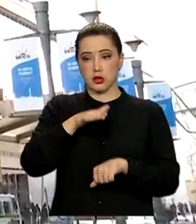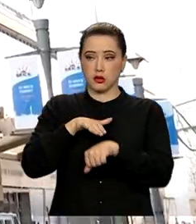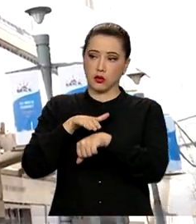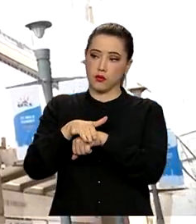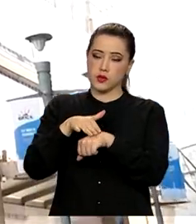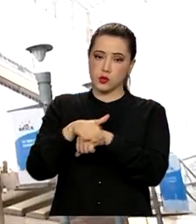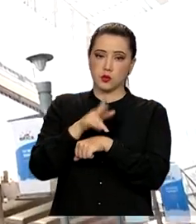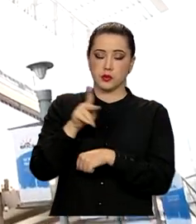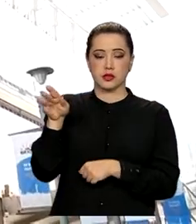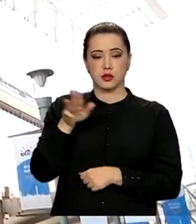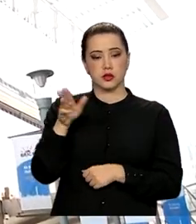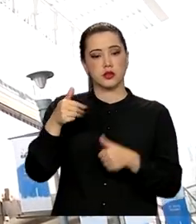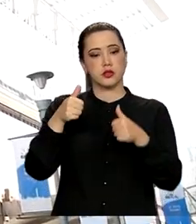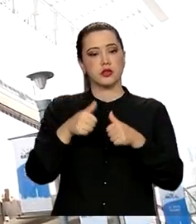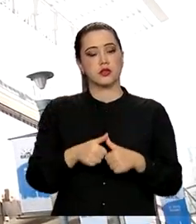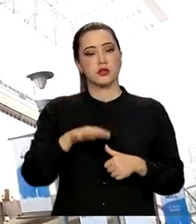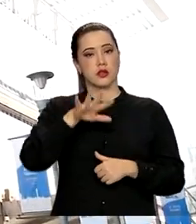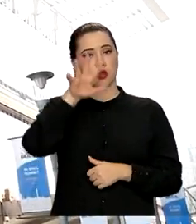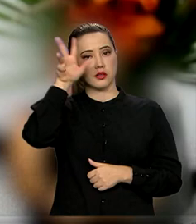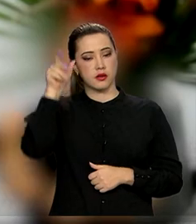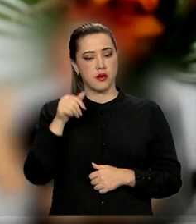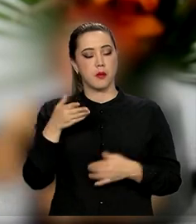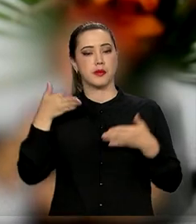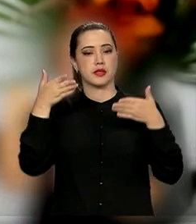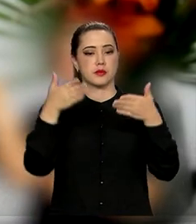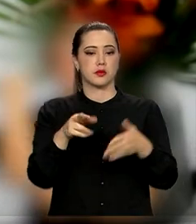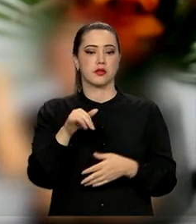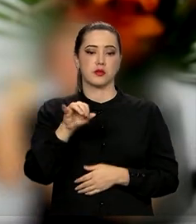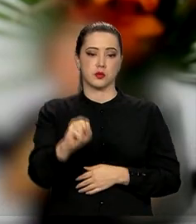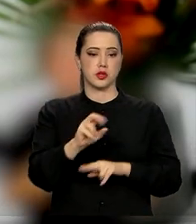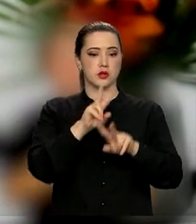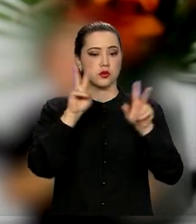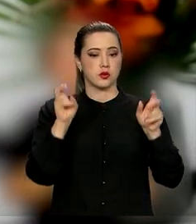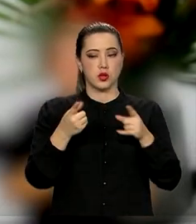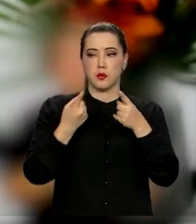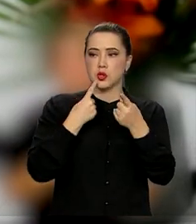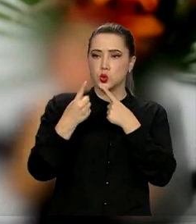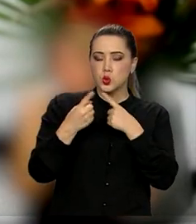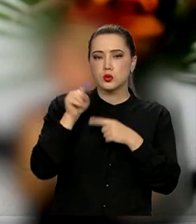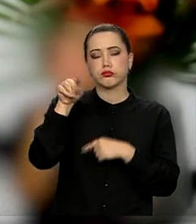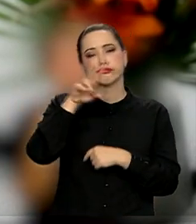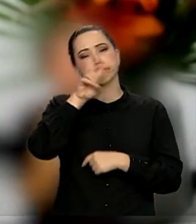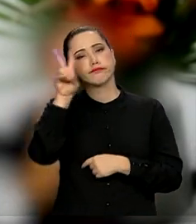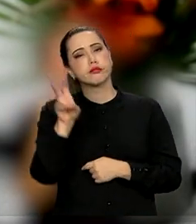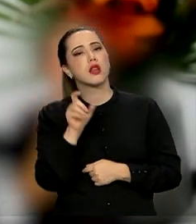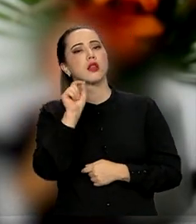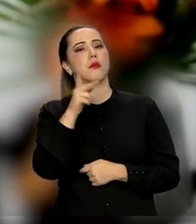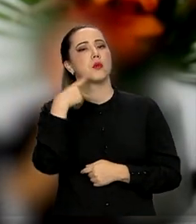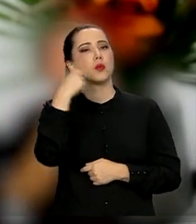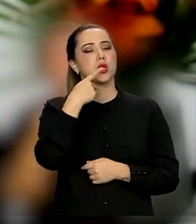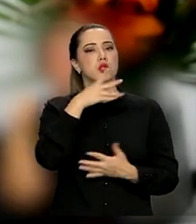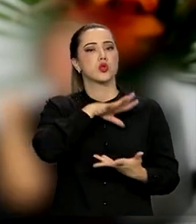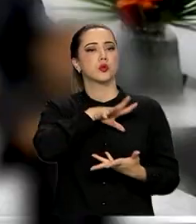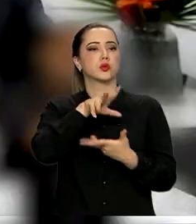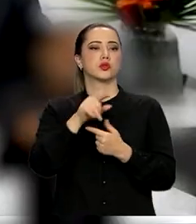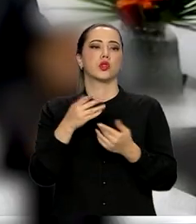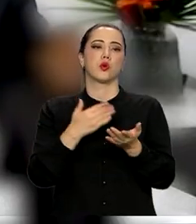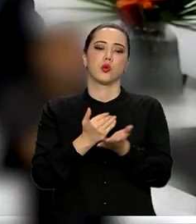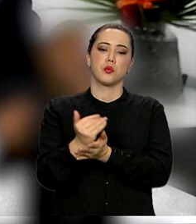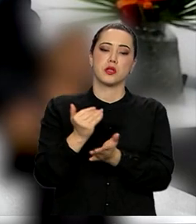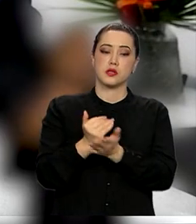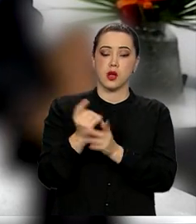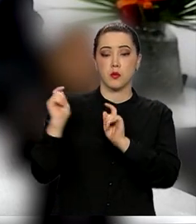Sul, participando da cúpula dos BRICS. Na pauta do bate-papo, política internacional, a começar